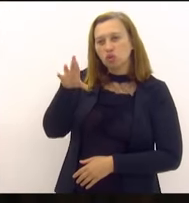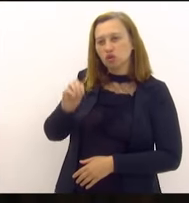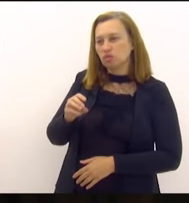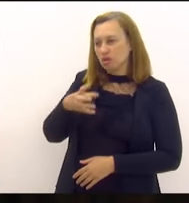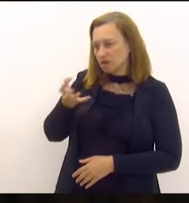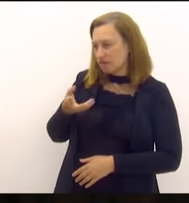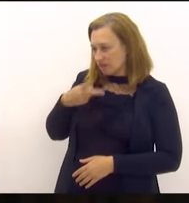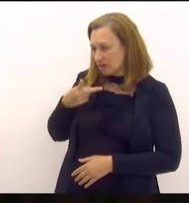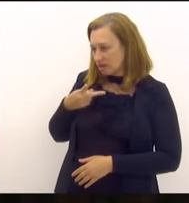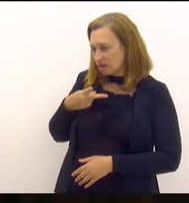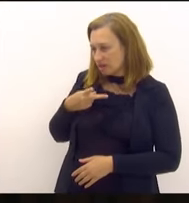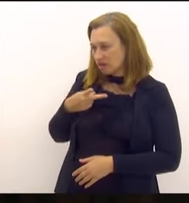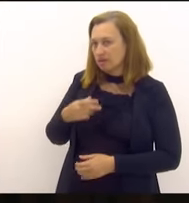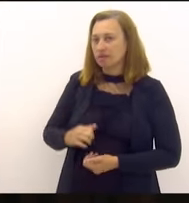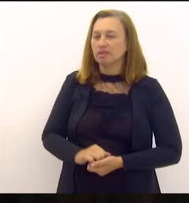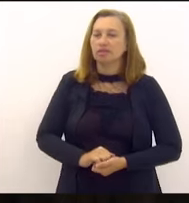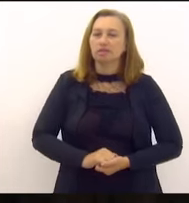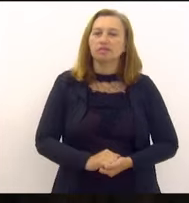palavra?